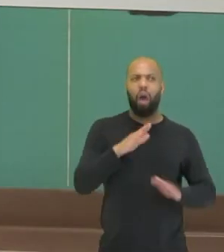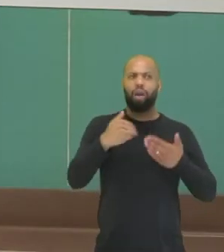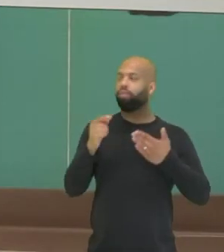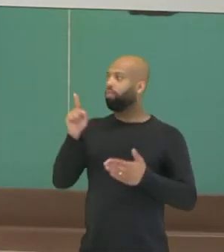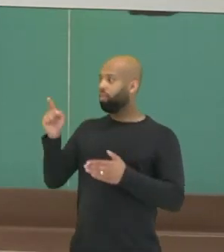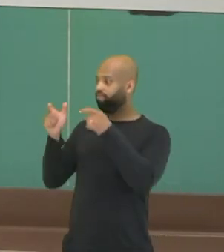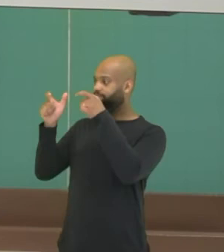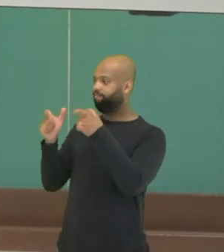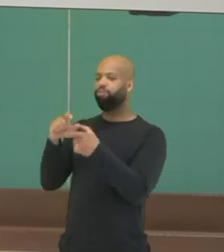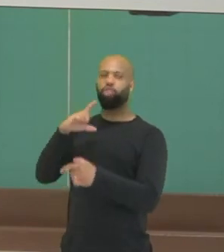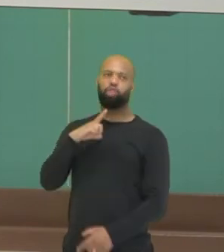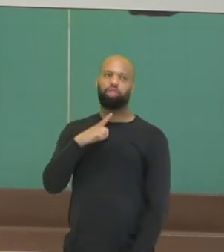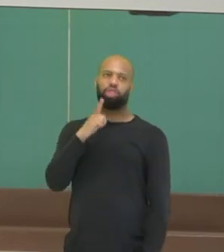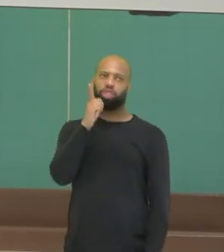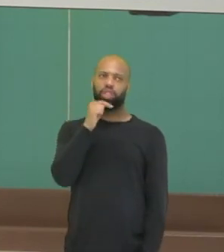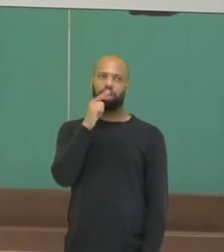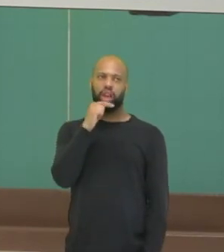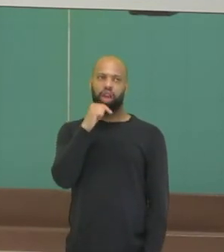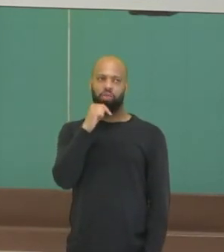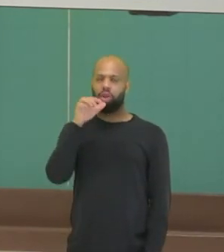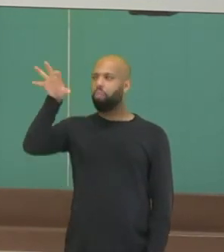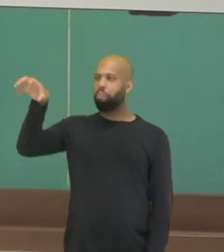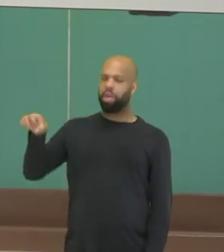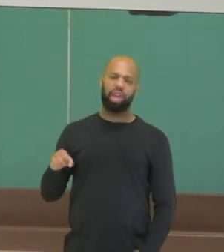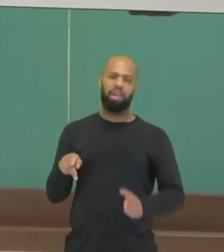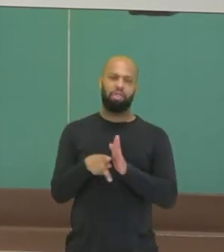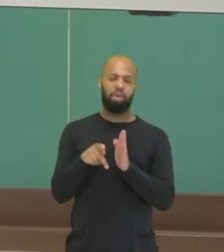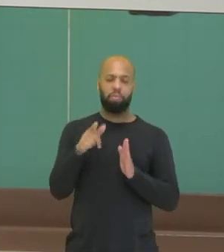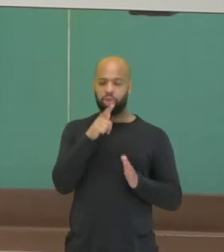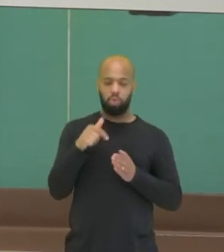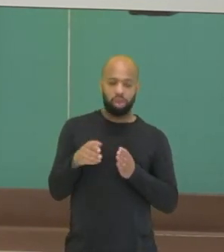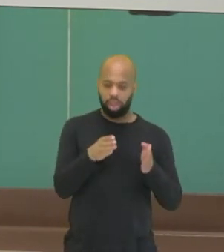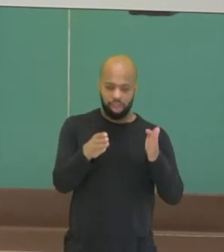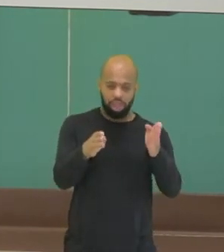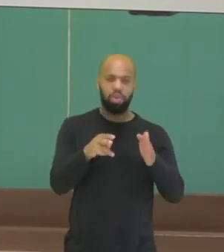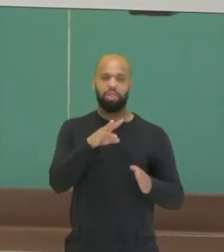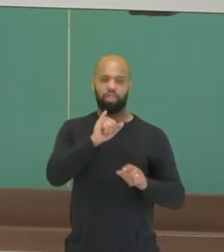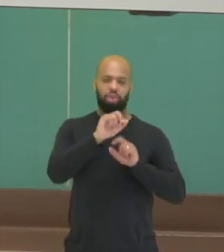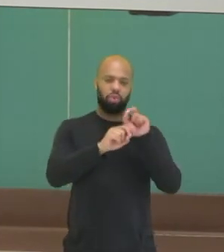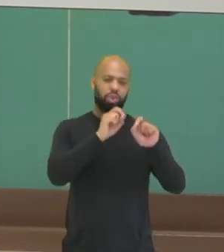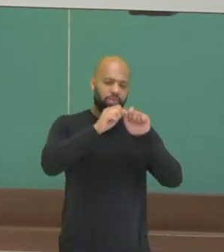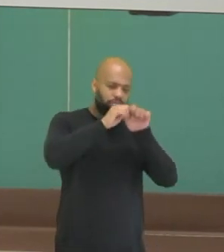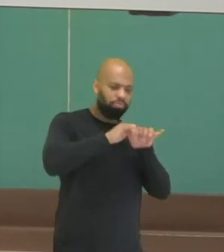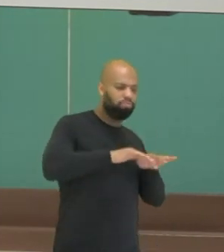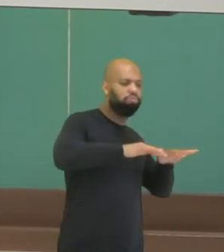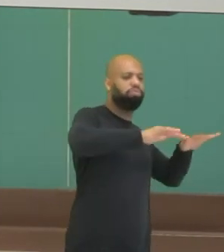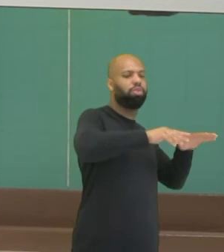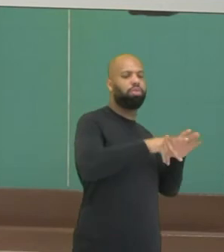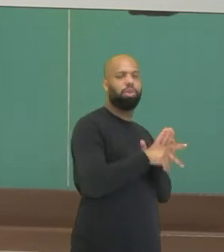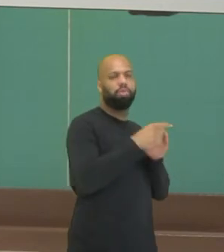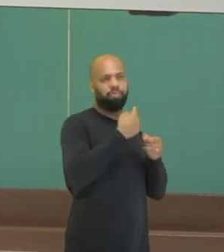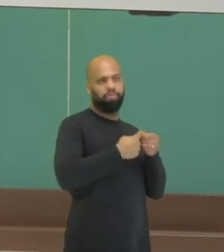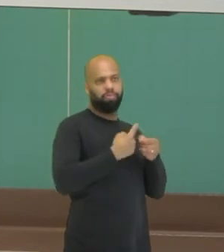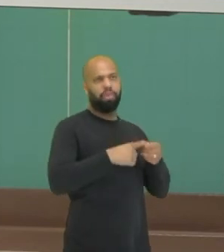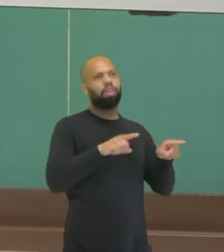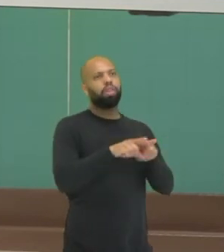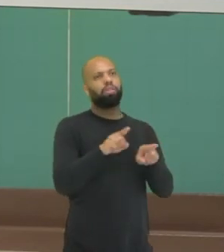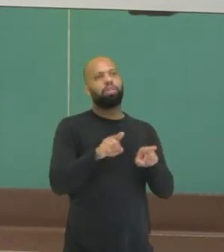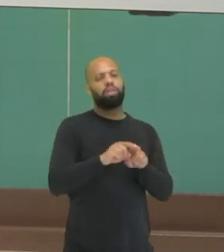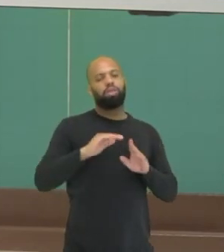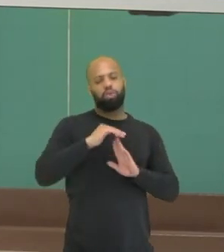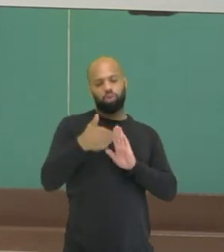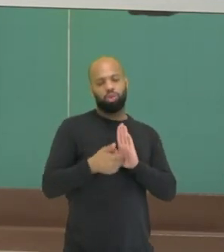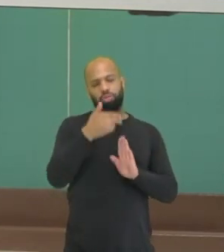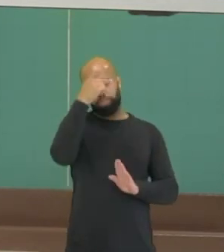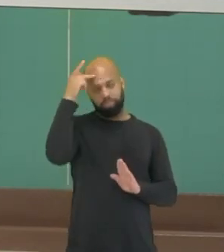Abastecimento de águas que tiravam de leitos, de rios e iria abastecer o reservatório, o poço da cidade para todos se alimentar,